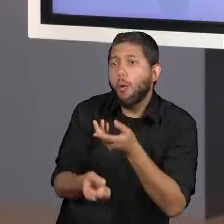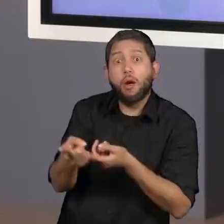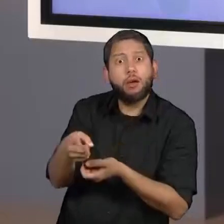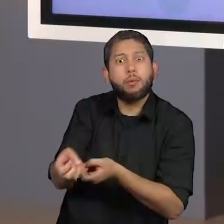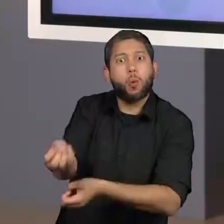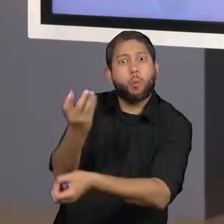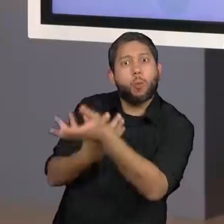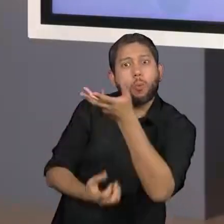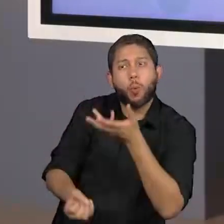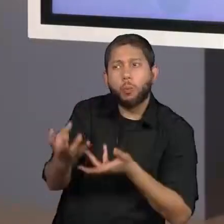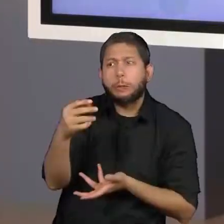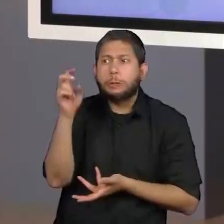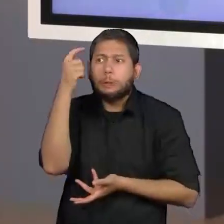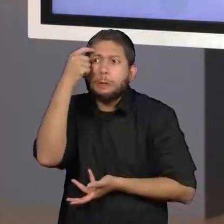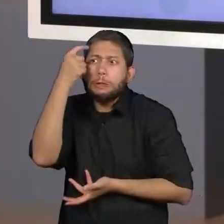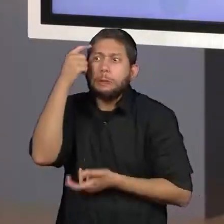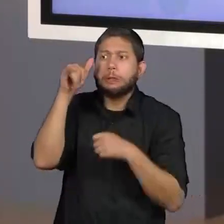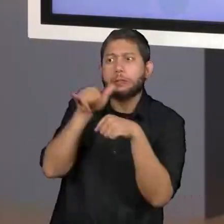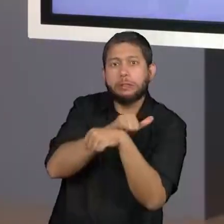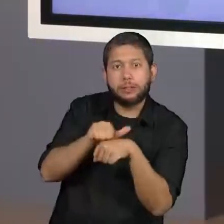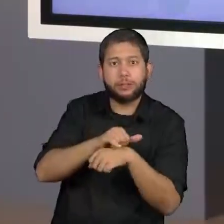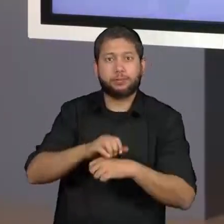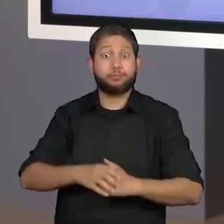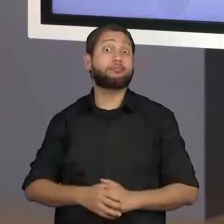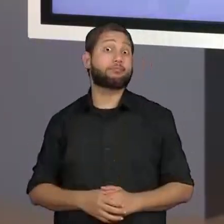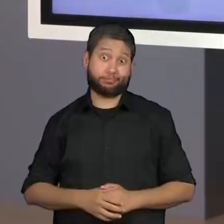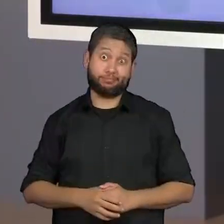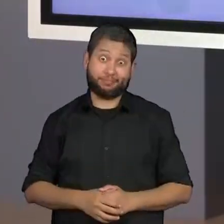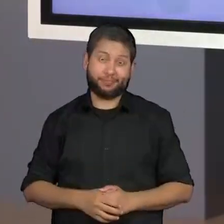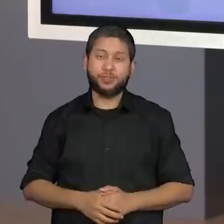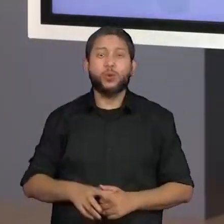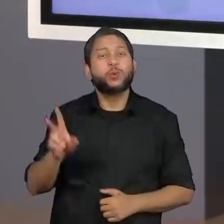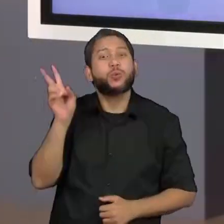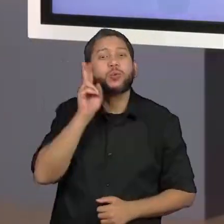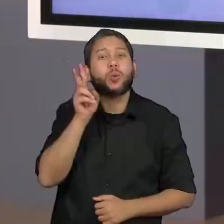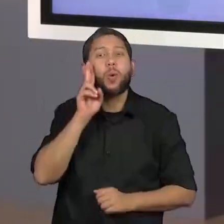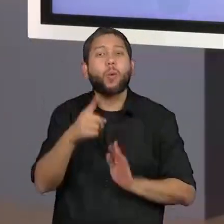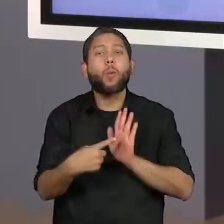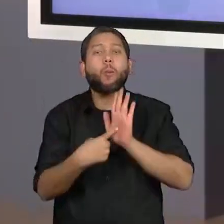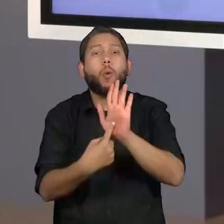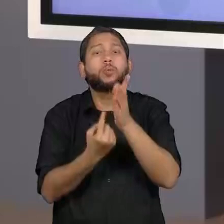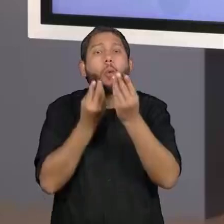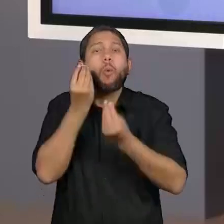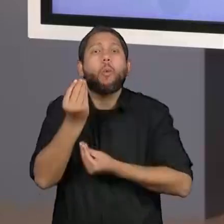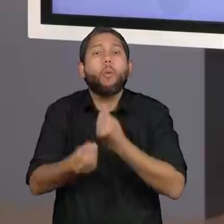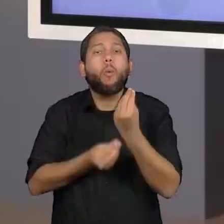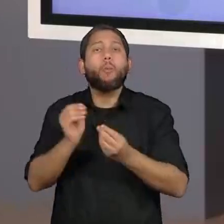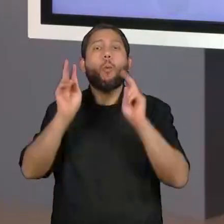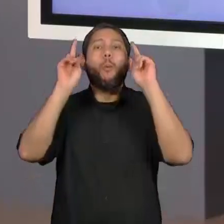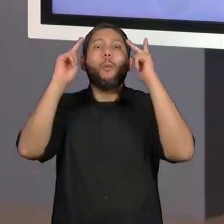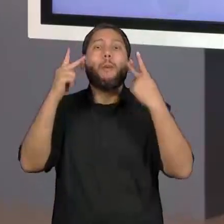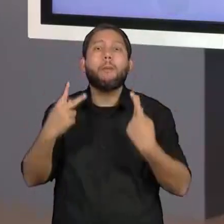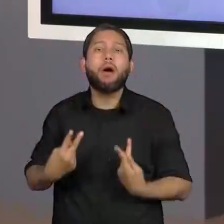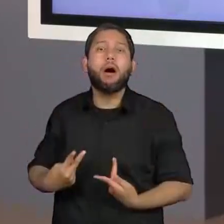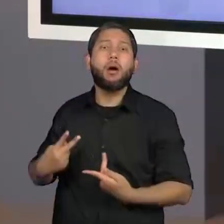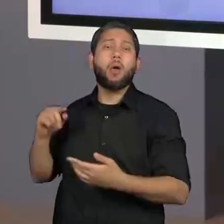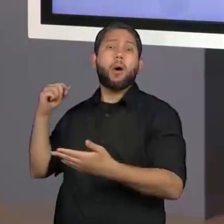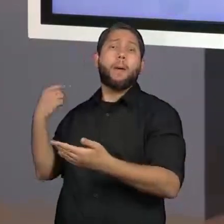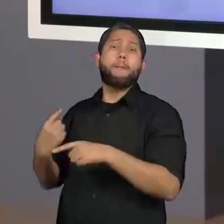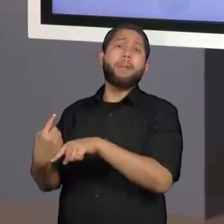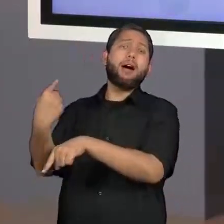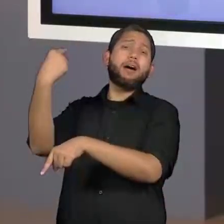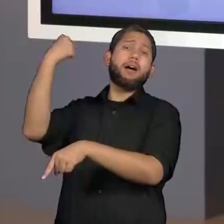estudamos História, a gente estuda a ciência, que estuda as realizações humanas ao longo do tempo.